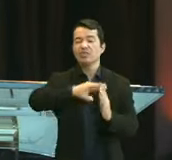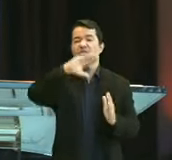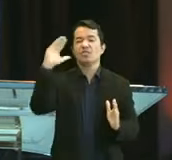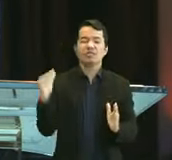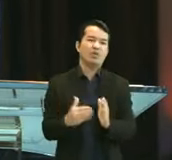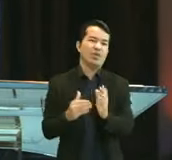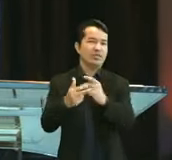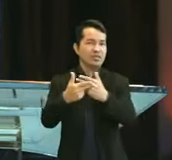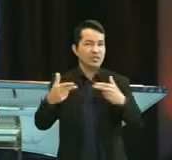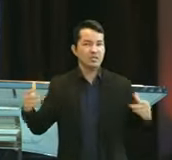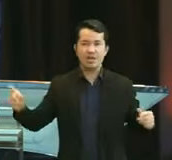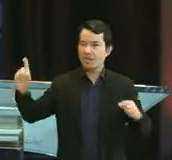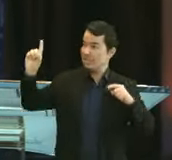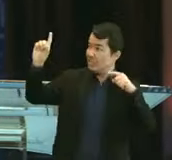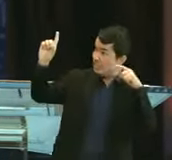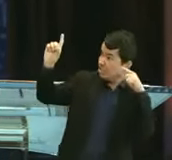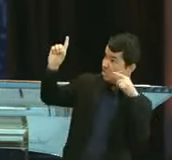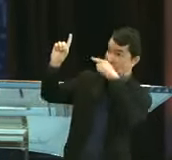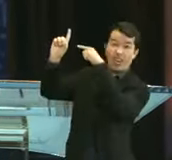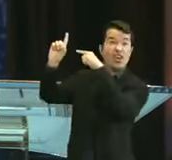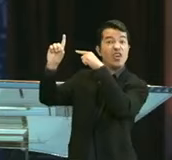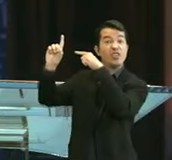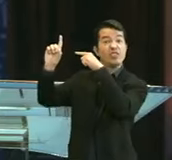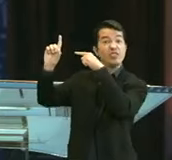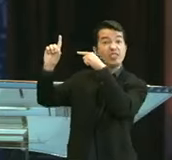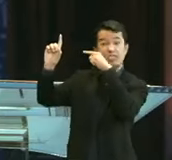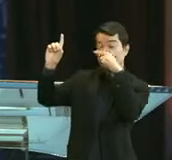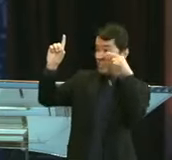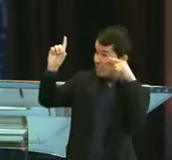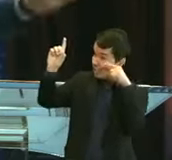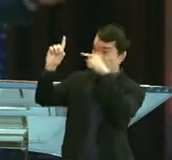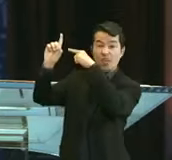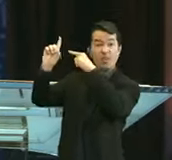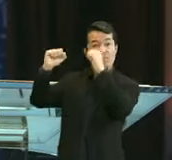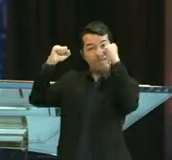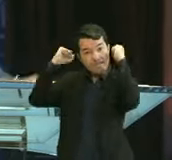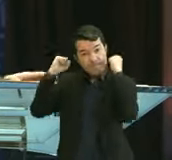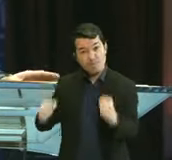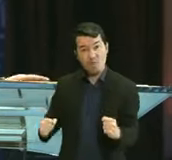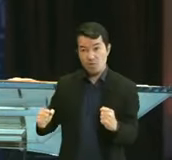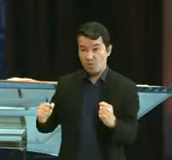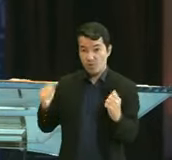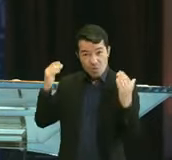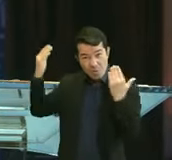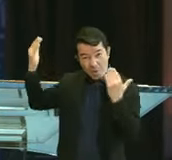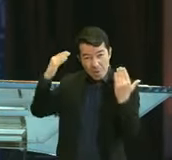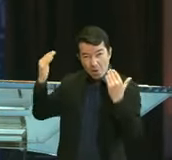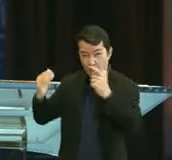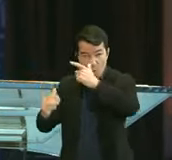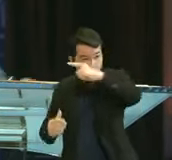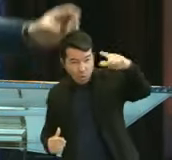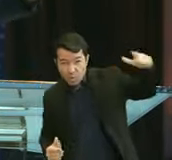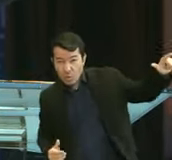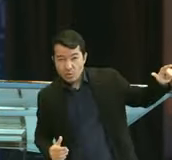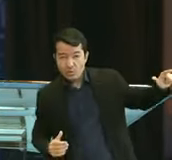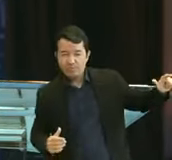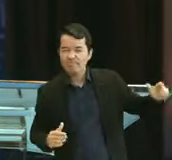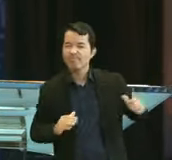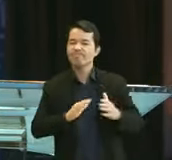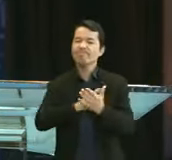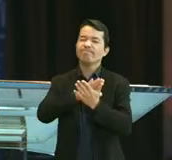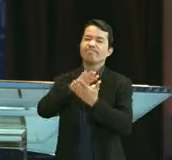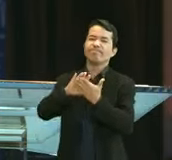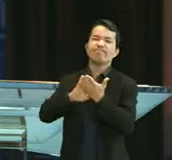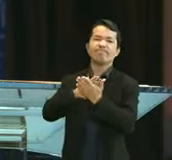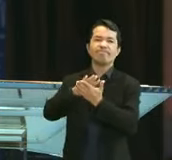coisas. Ele é Deus e não há outro como Ele. Se Ele